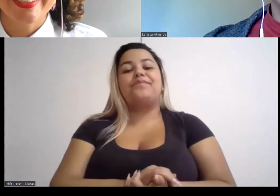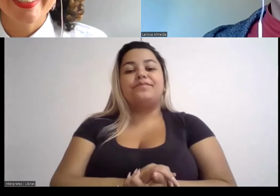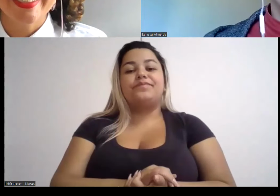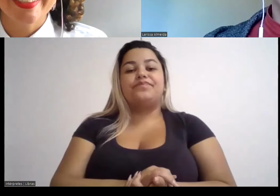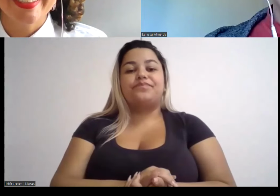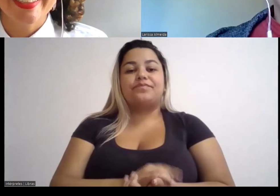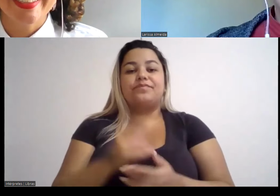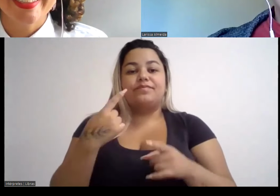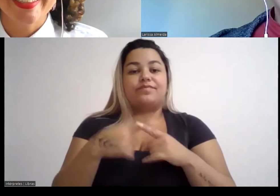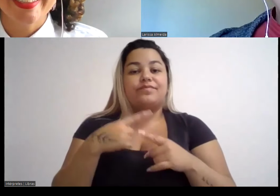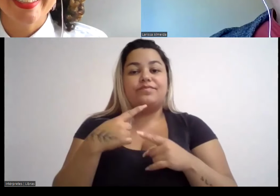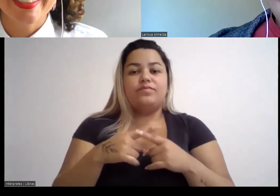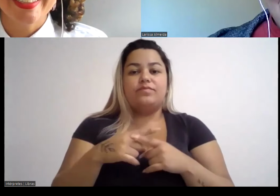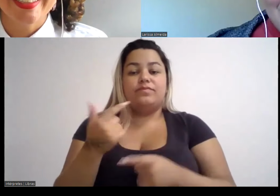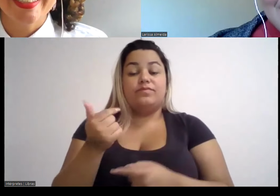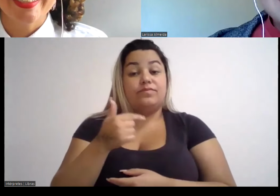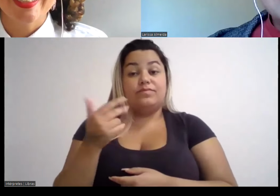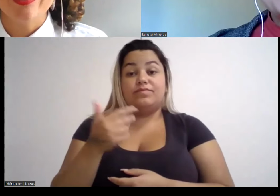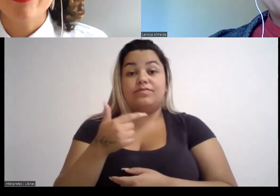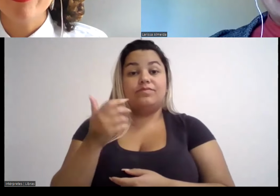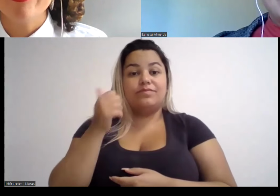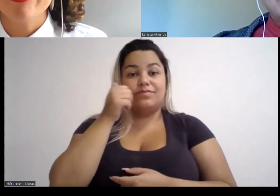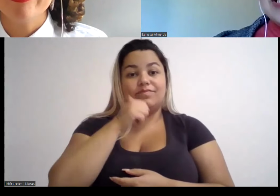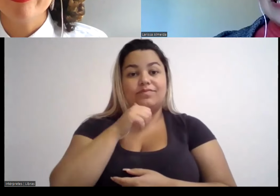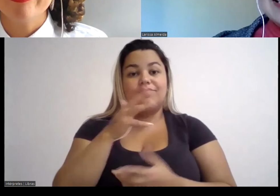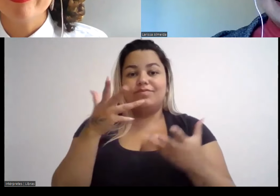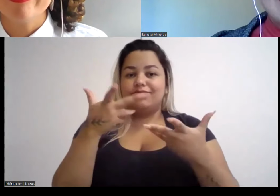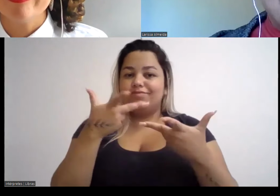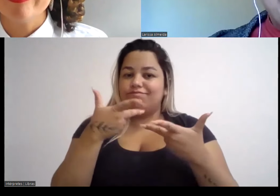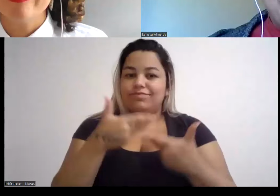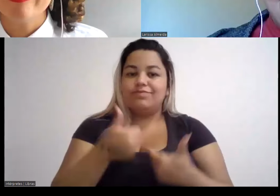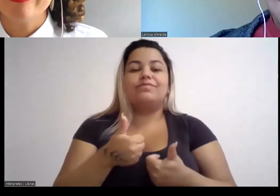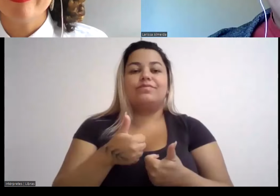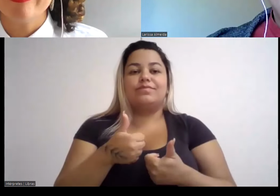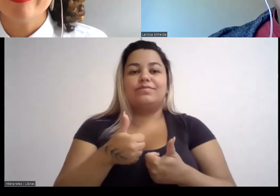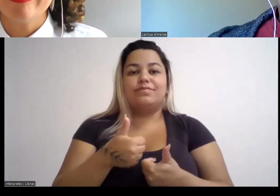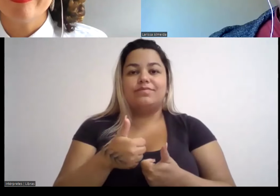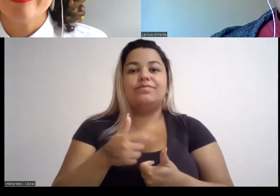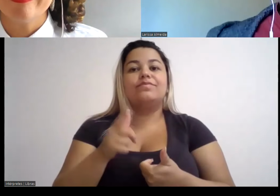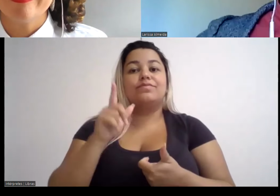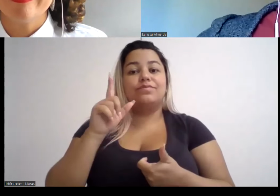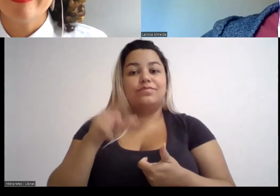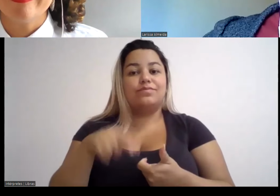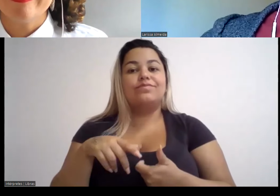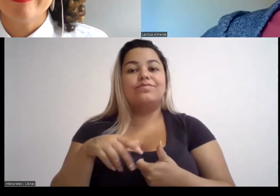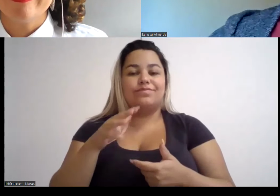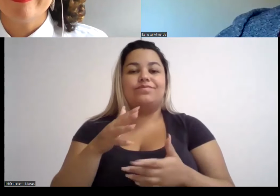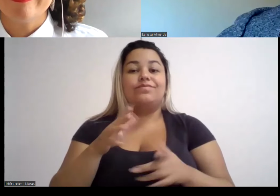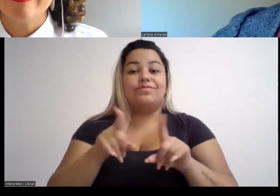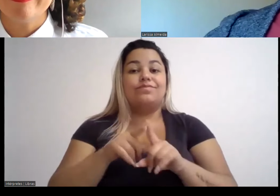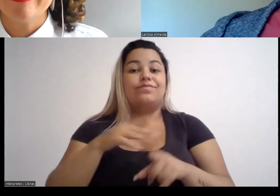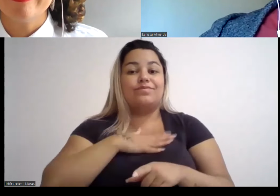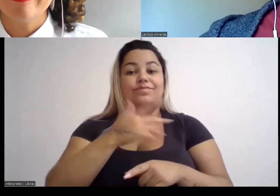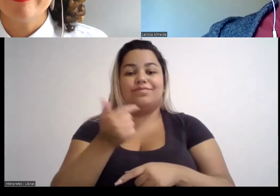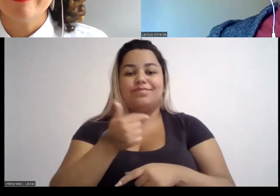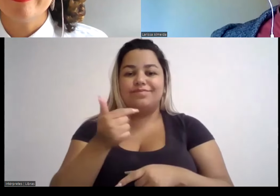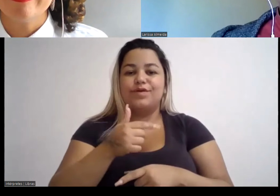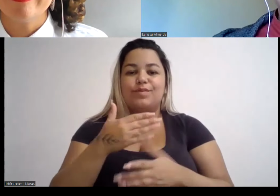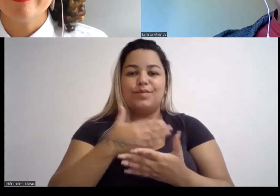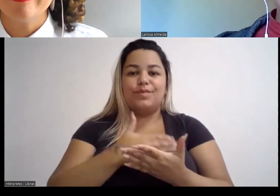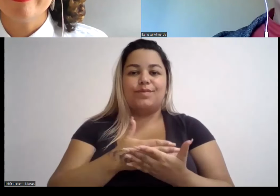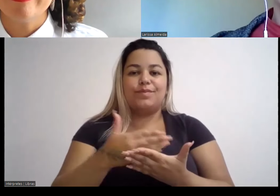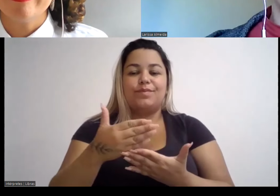Porque são duas mulheres incríveis, realmente sou fã das duas. Então, vamos lá, vou conversar um